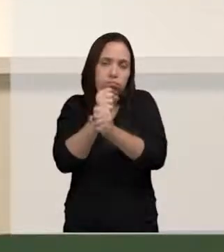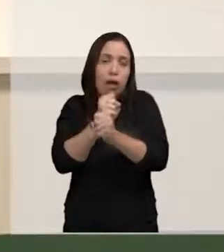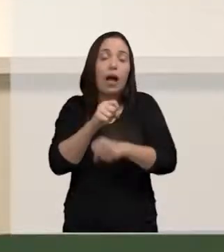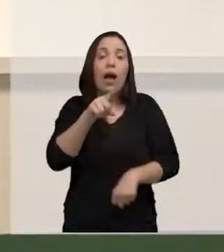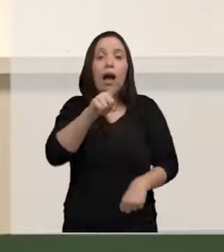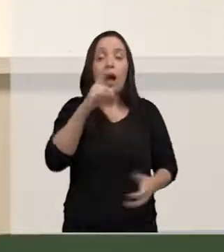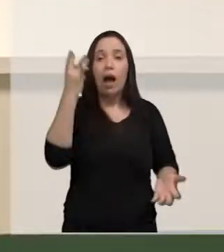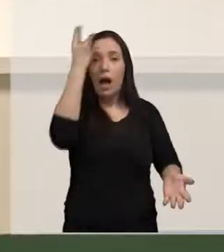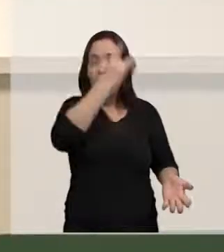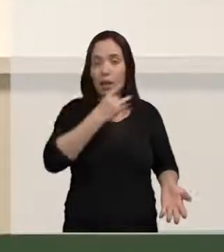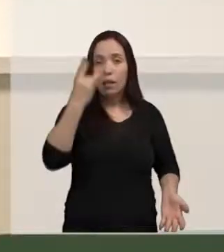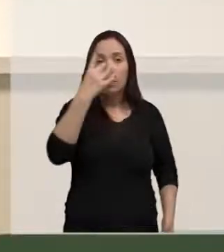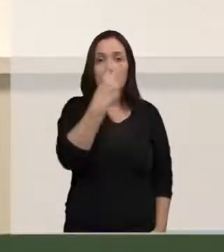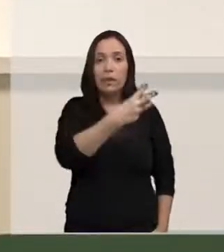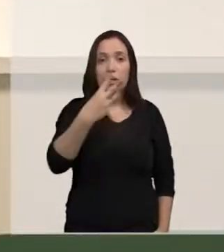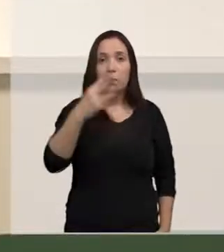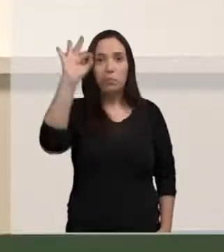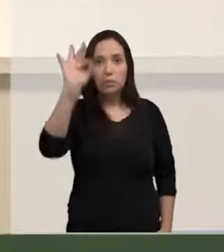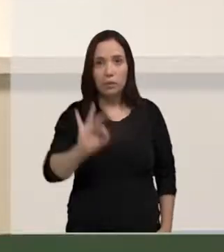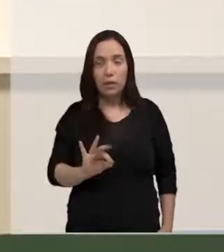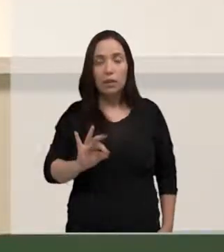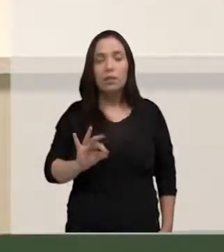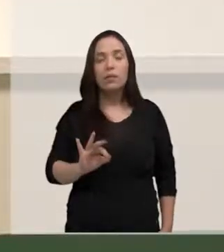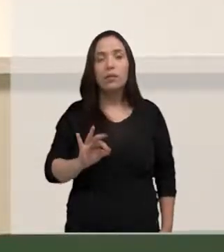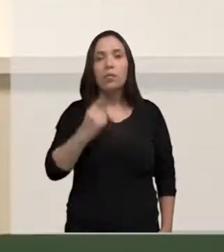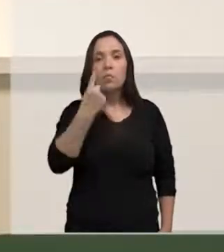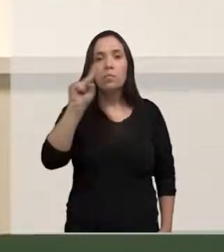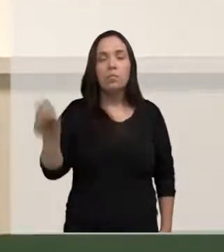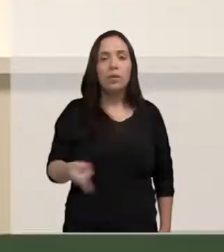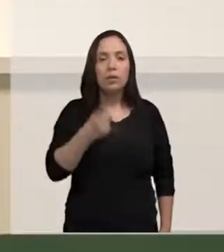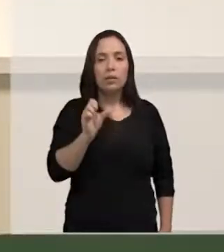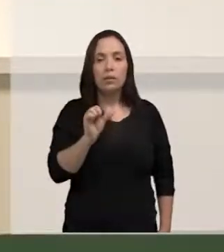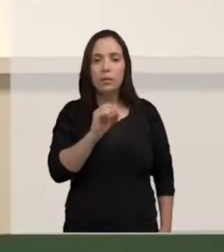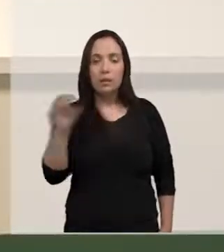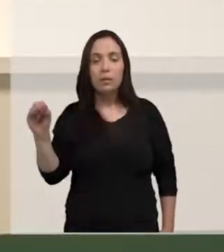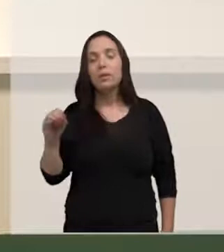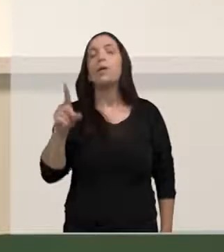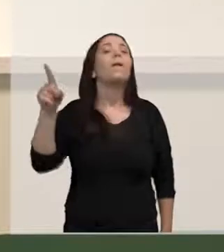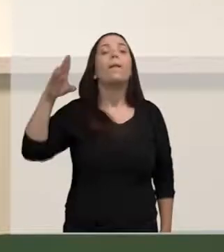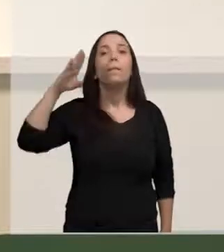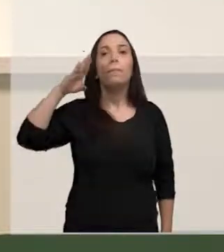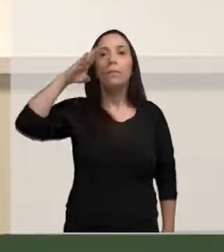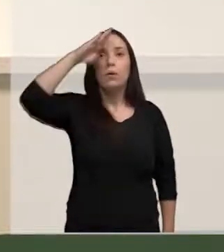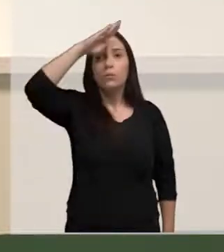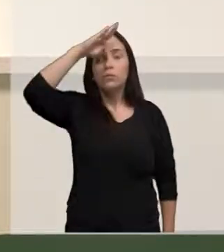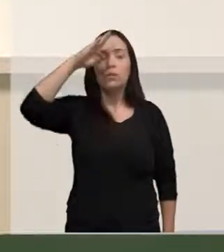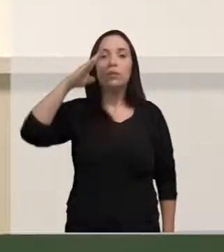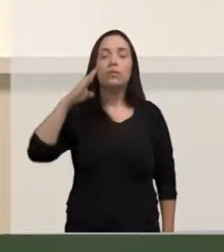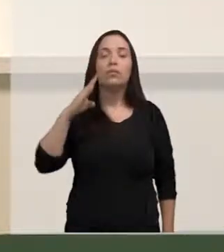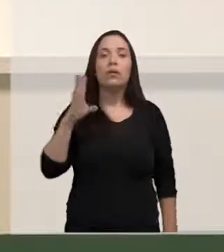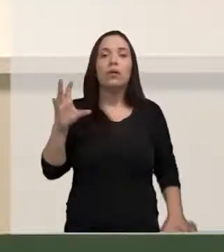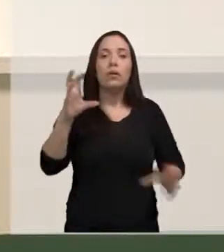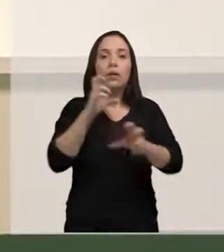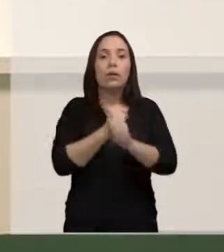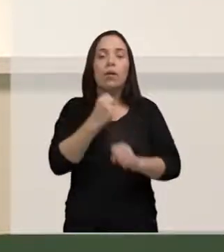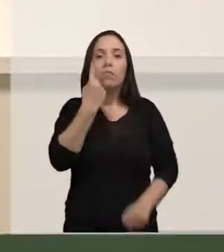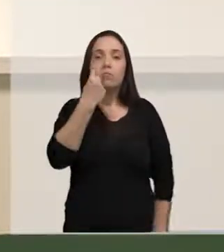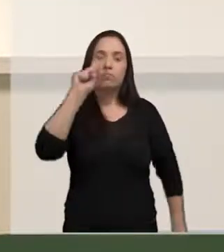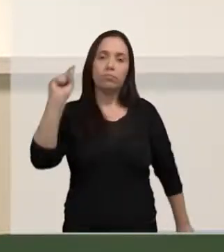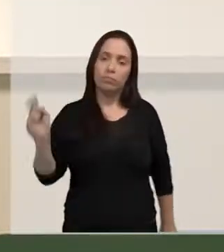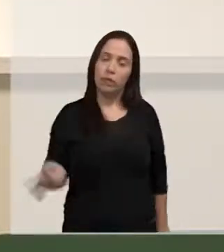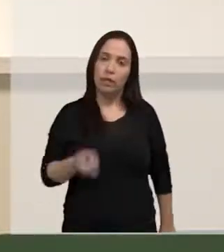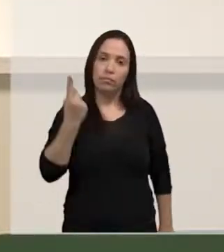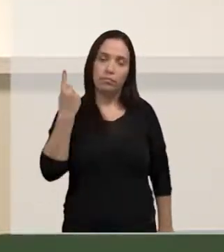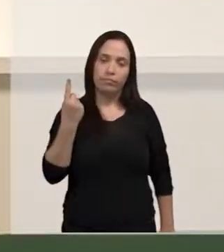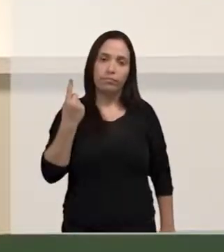O Fernando Haddad teve 33% dos votos, 1.600.000, e o Jair Bolsonaro teve 1 milhão de votos,